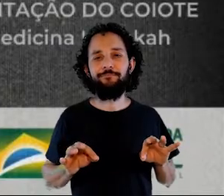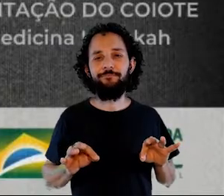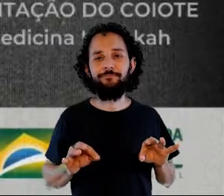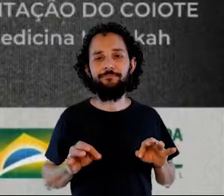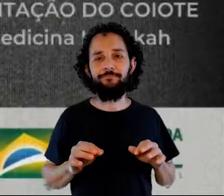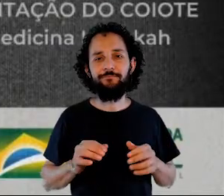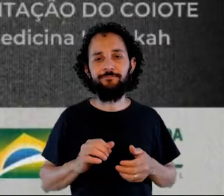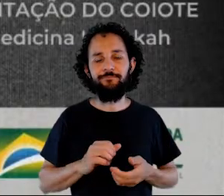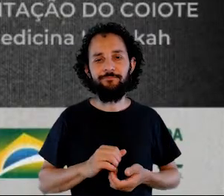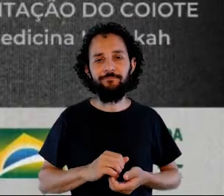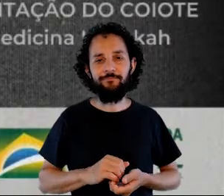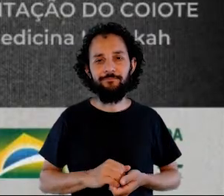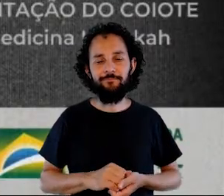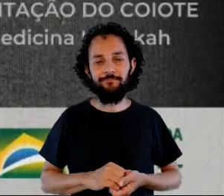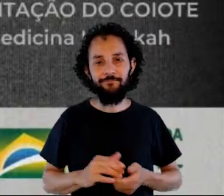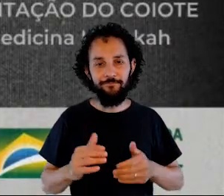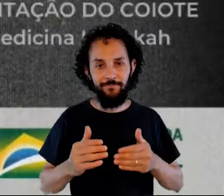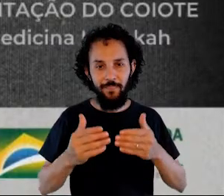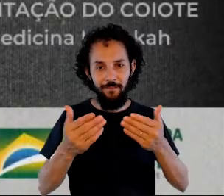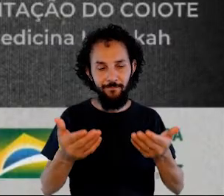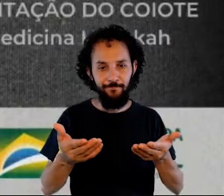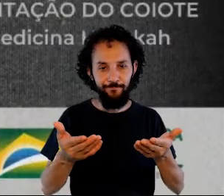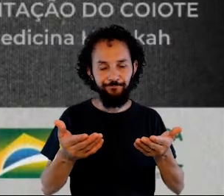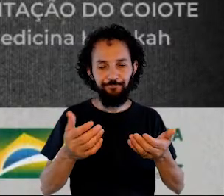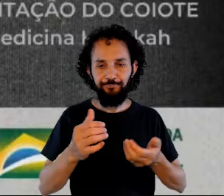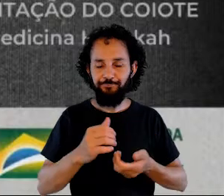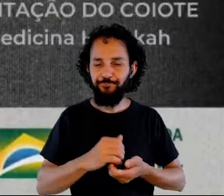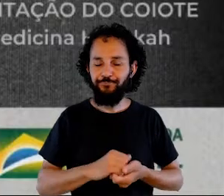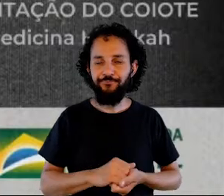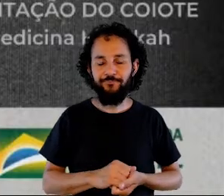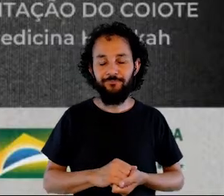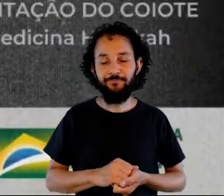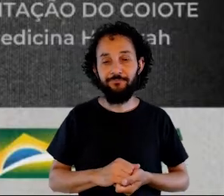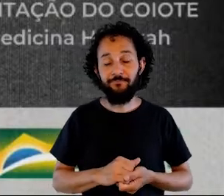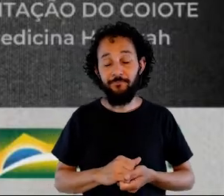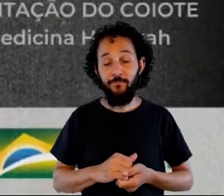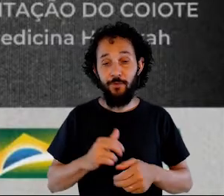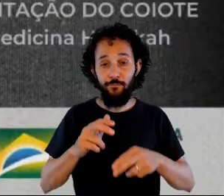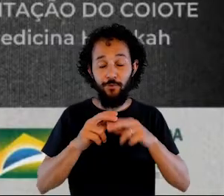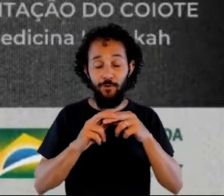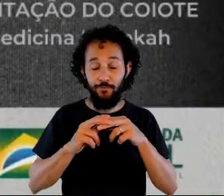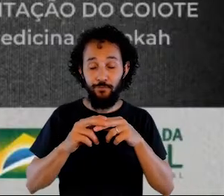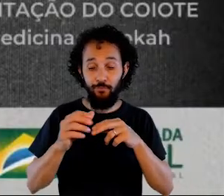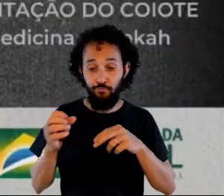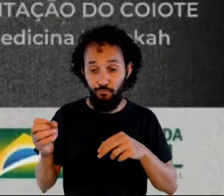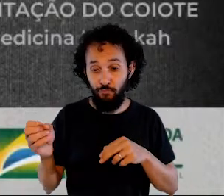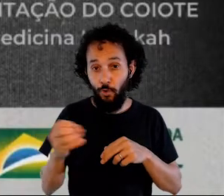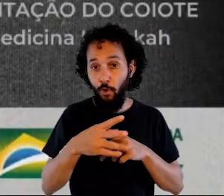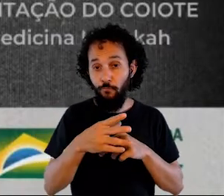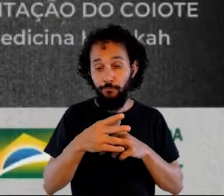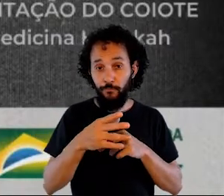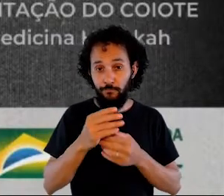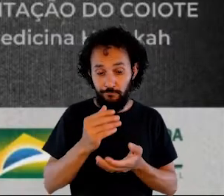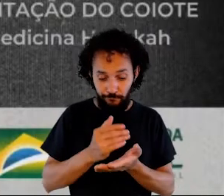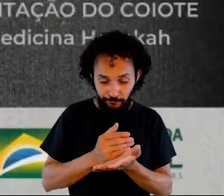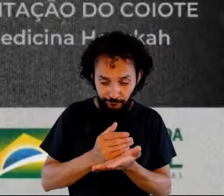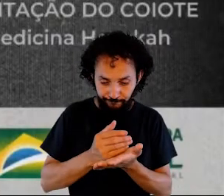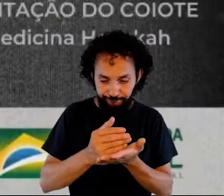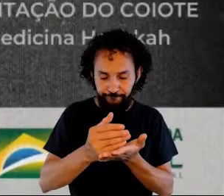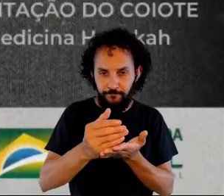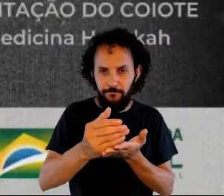Então, a partir de um novo começo, os pensamentos